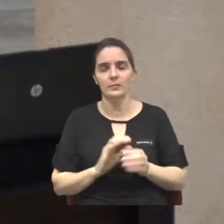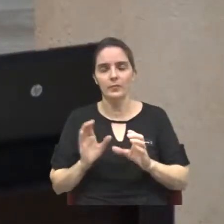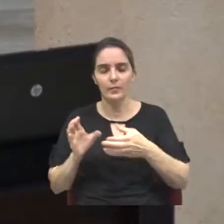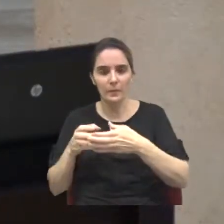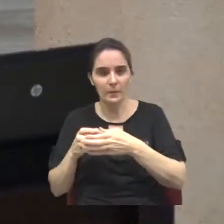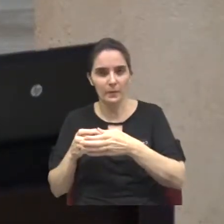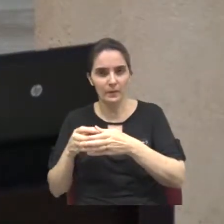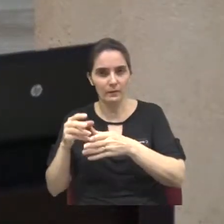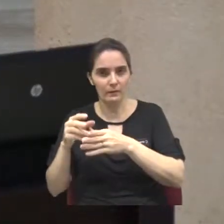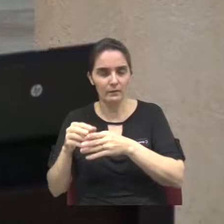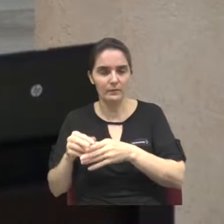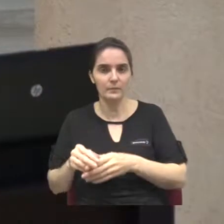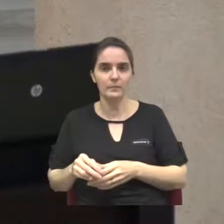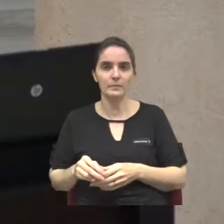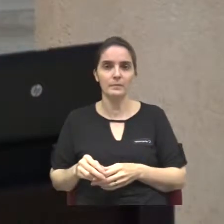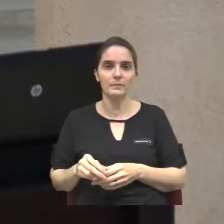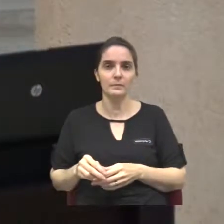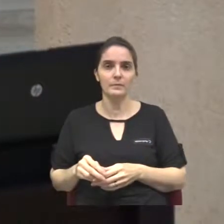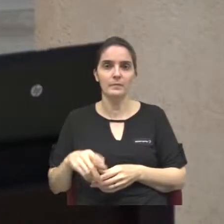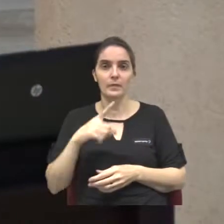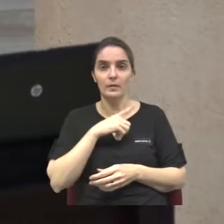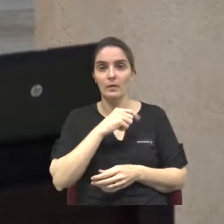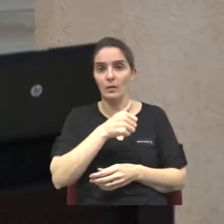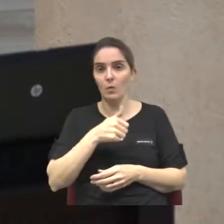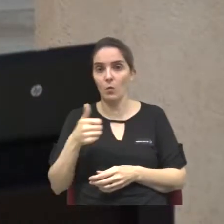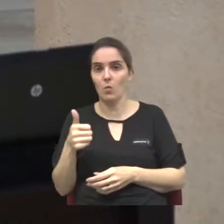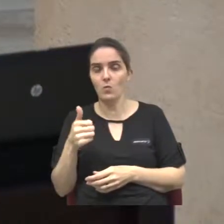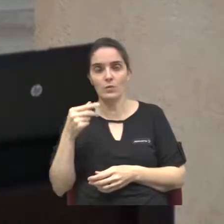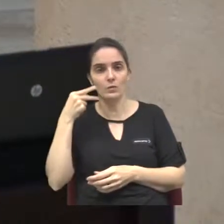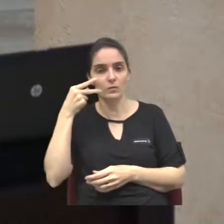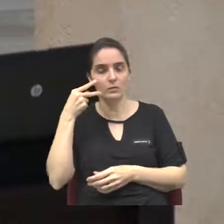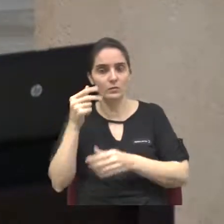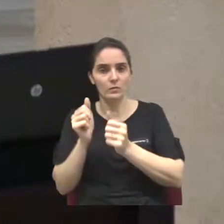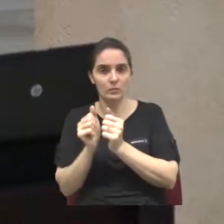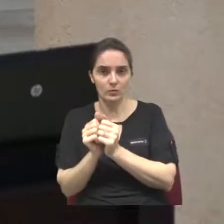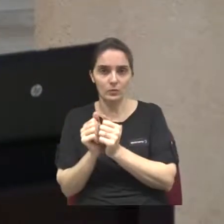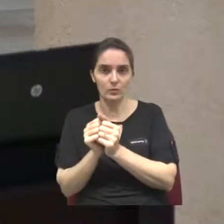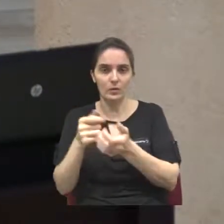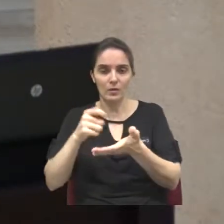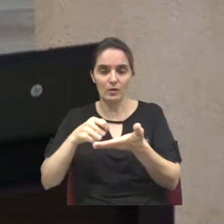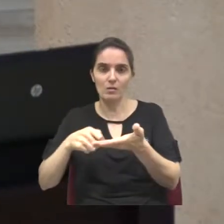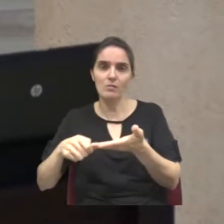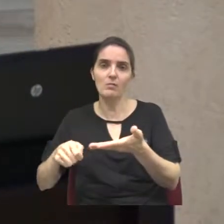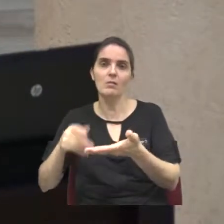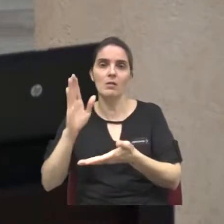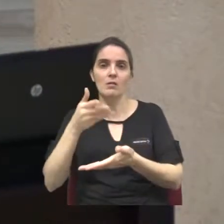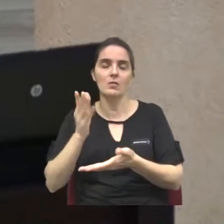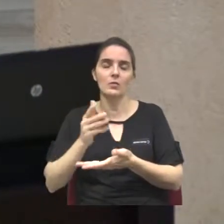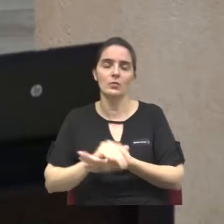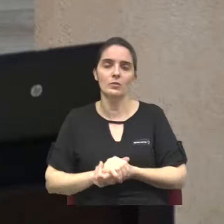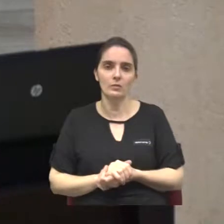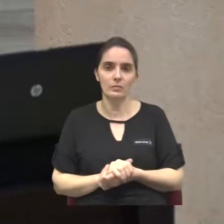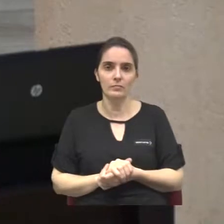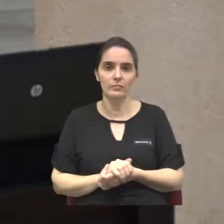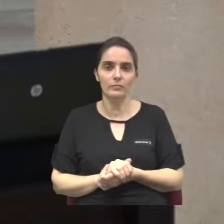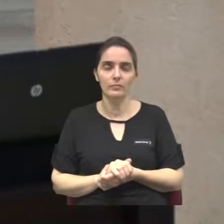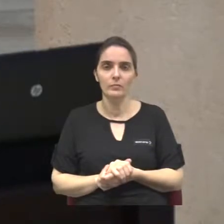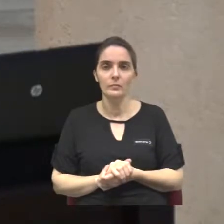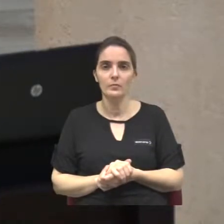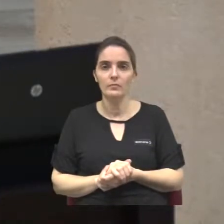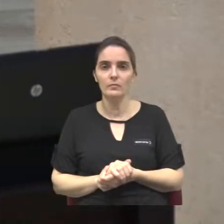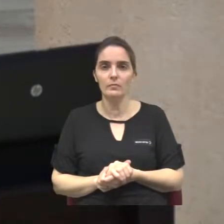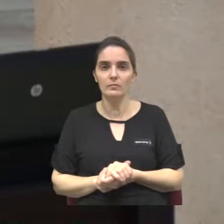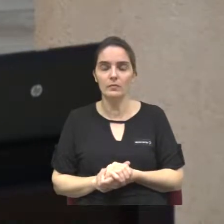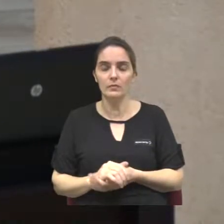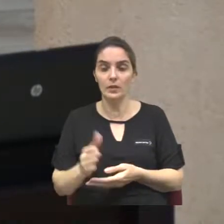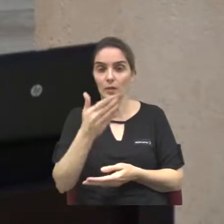já tem 11 vereadores que iam fazer parte da frente, que assinaram a frente parlamentar. A frente parlamentar tem uma vantagem da comissão que ela